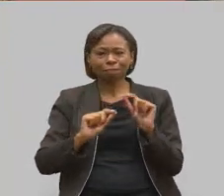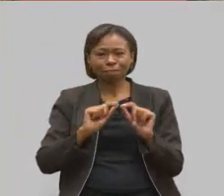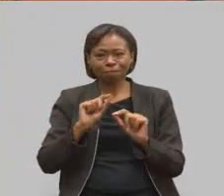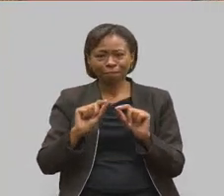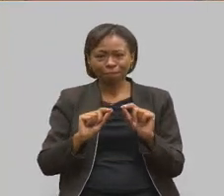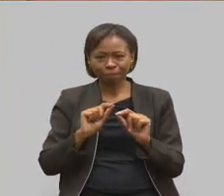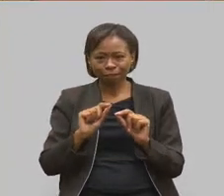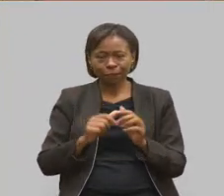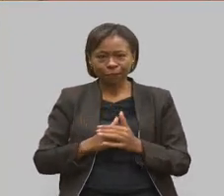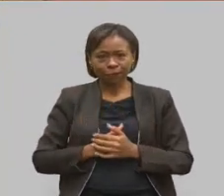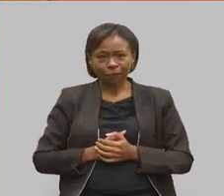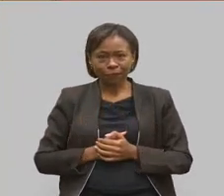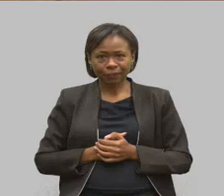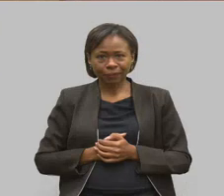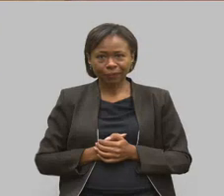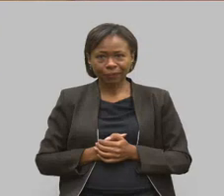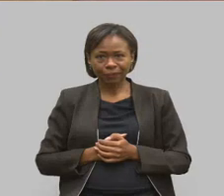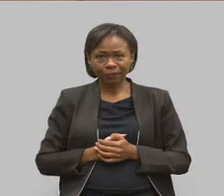eh